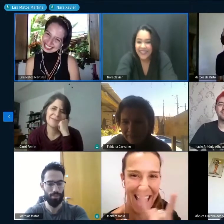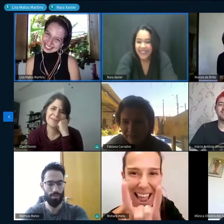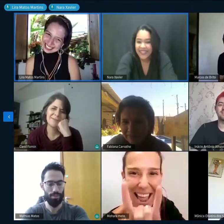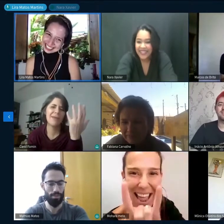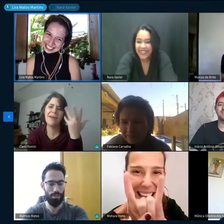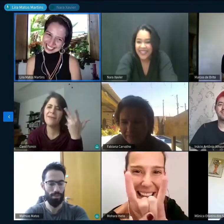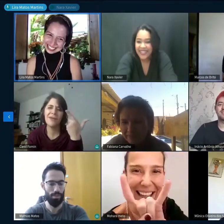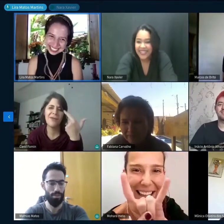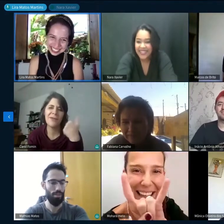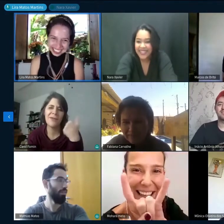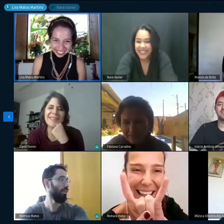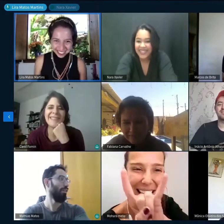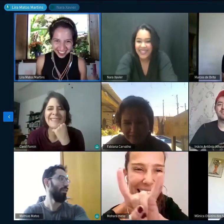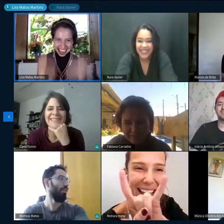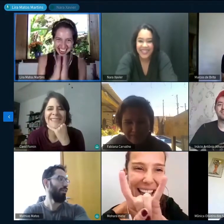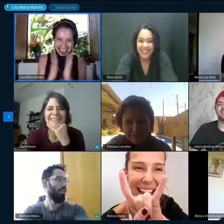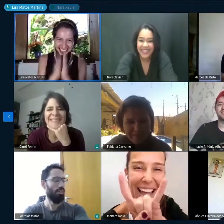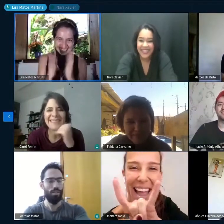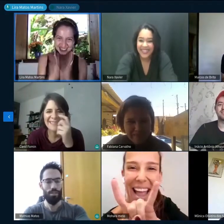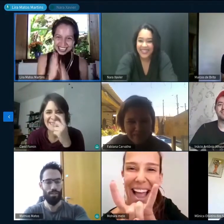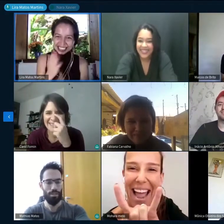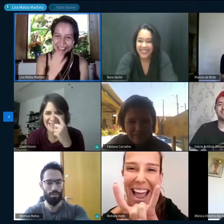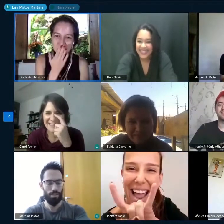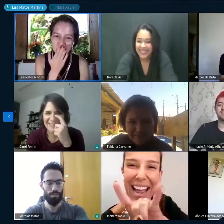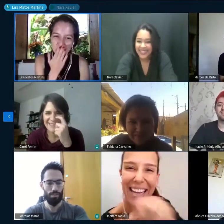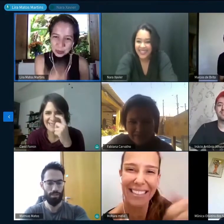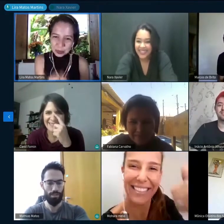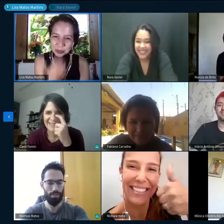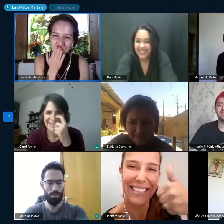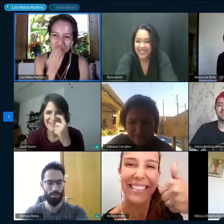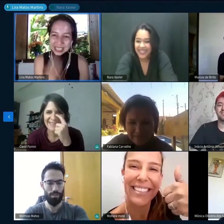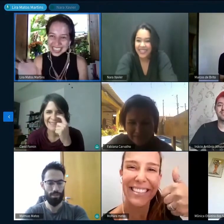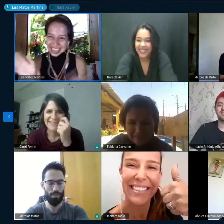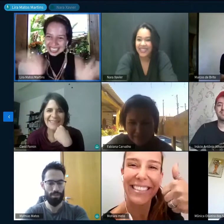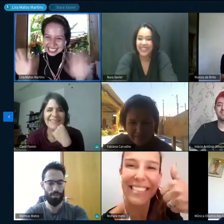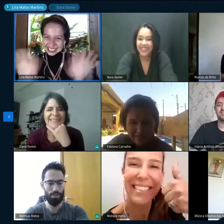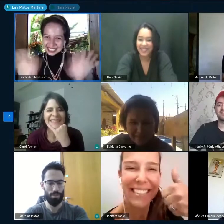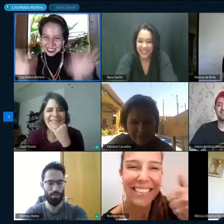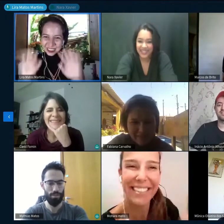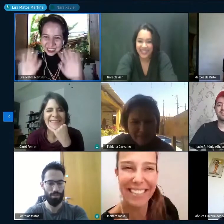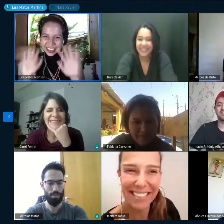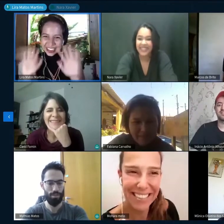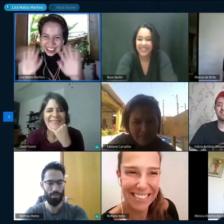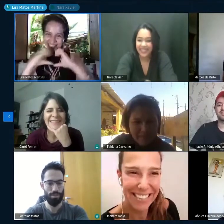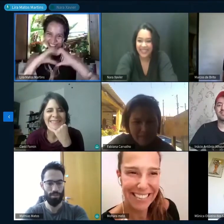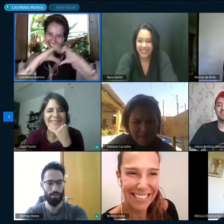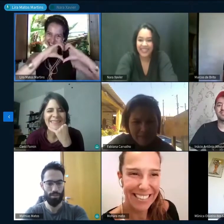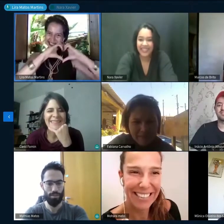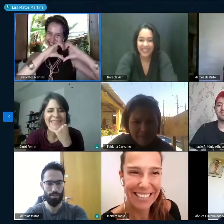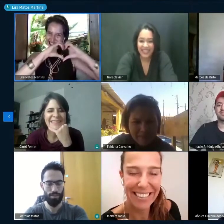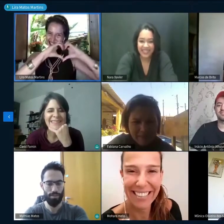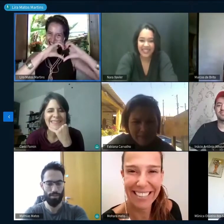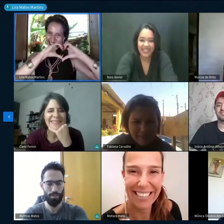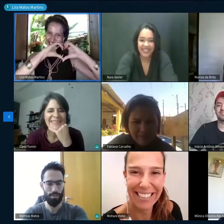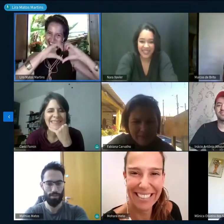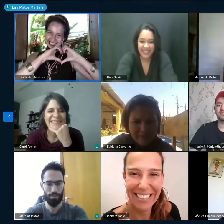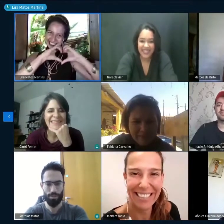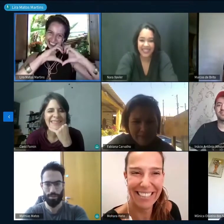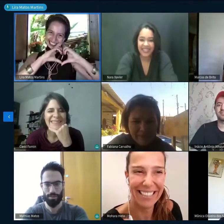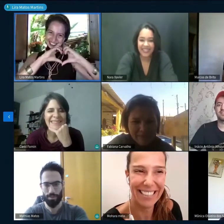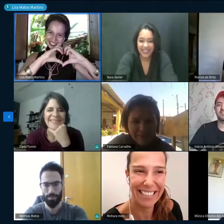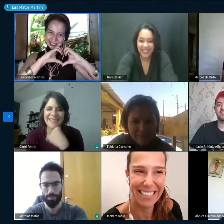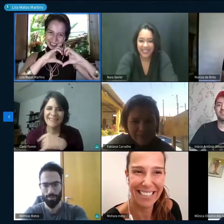Obrigada, Carolzinha linda. Mara, minha linda! Neri, fofa!